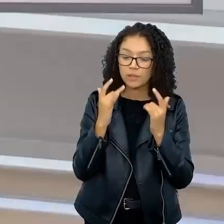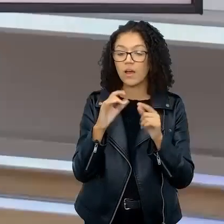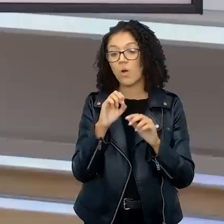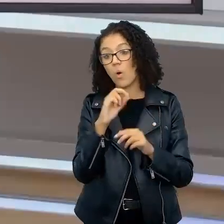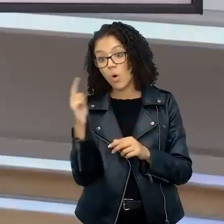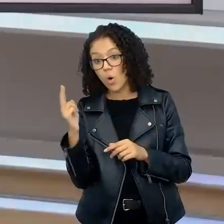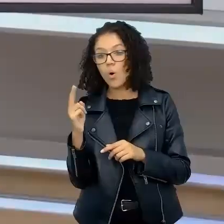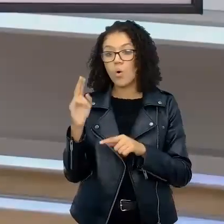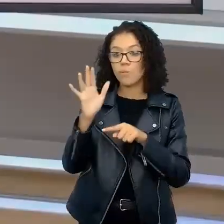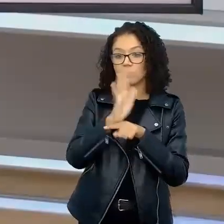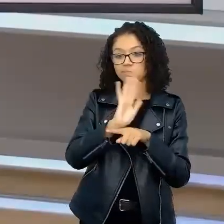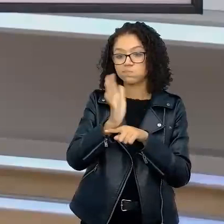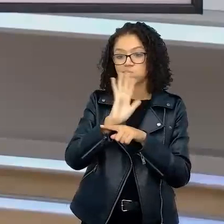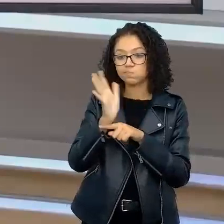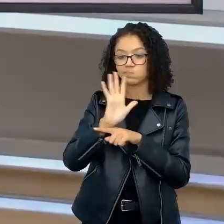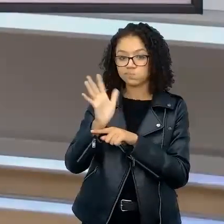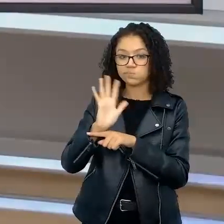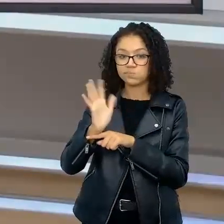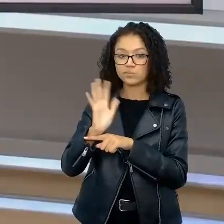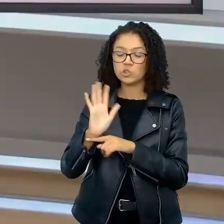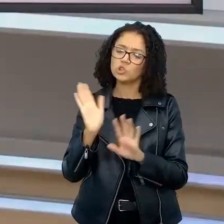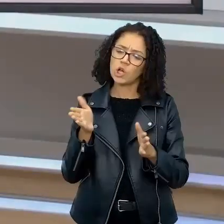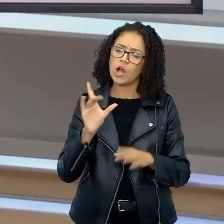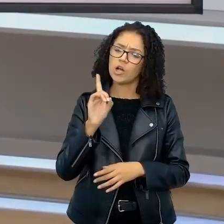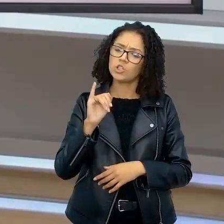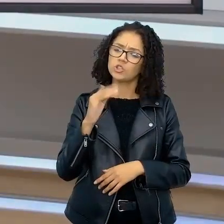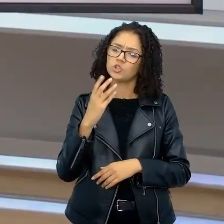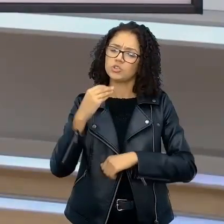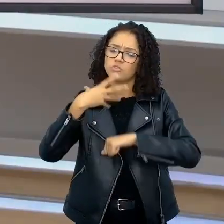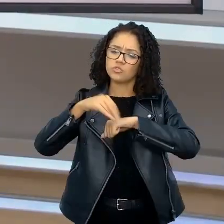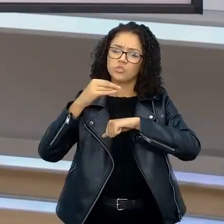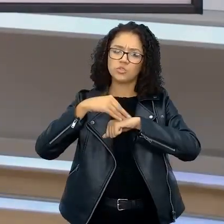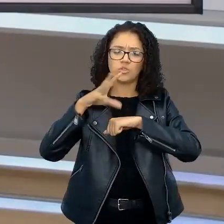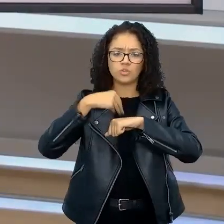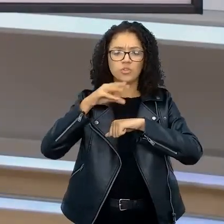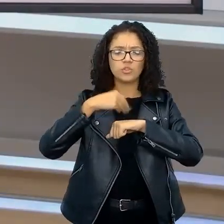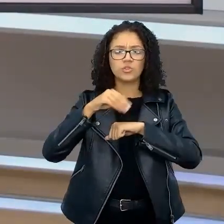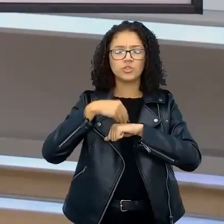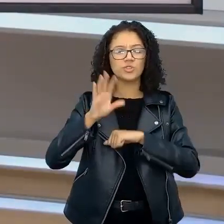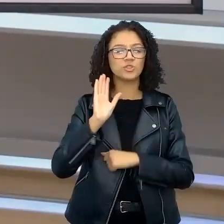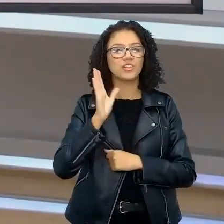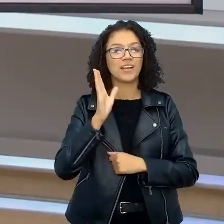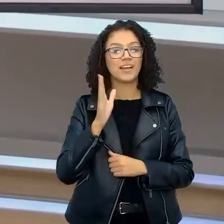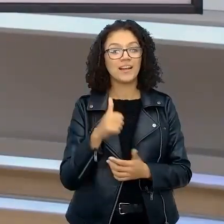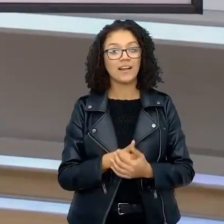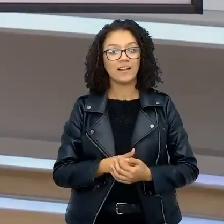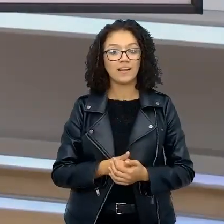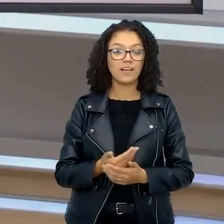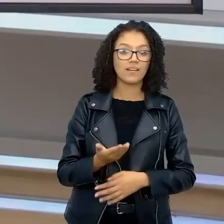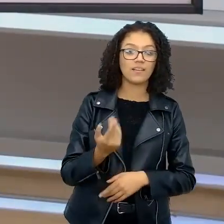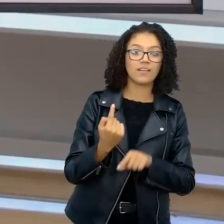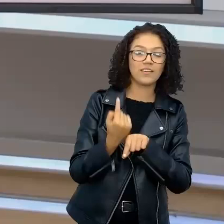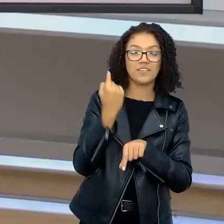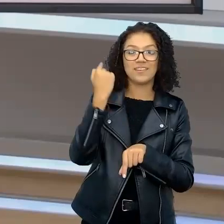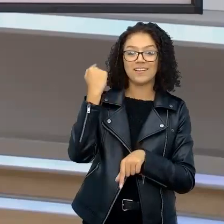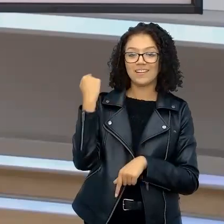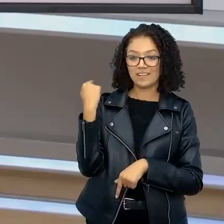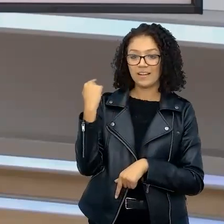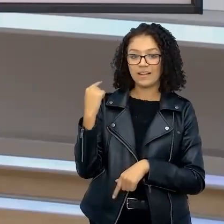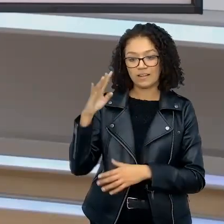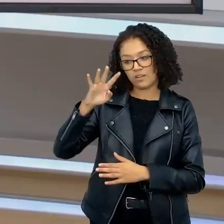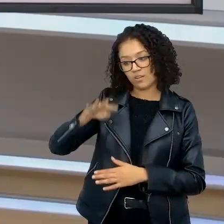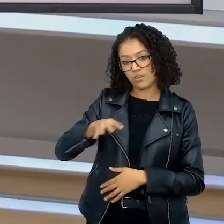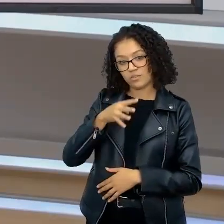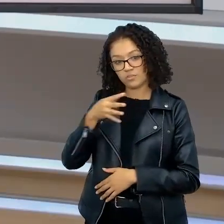né, algumas dessas atividades, desses vídeos, dentro da cartilha que vocês vão receber